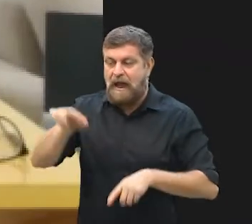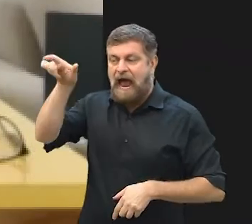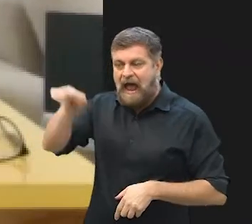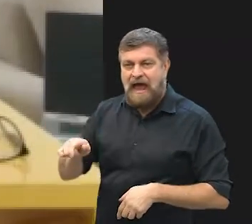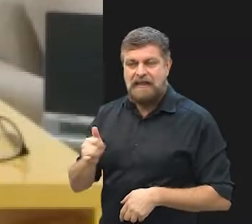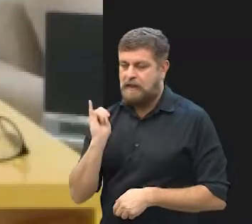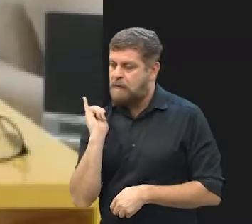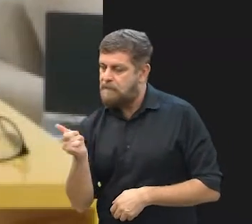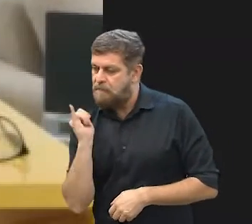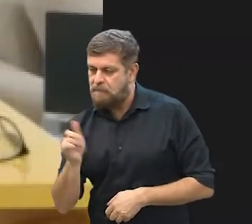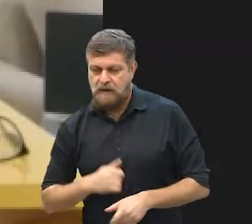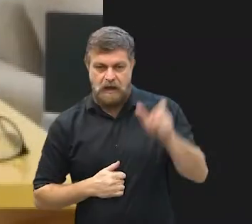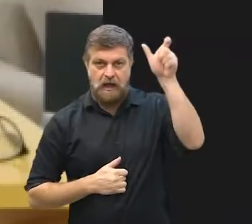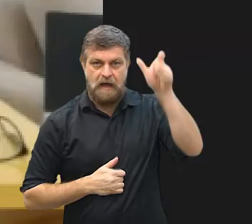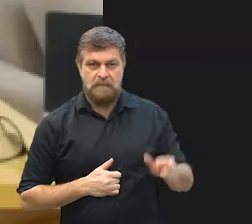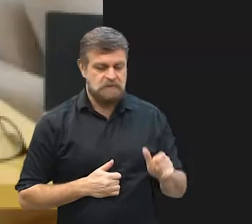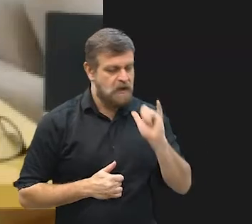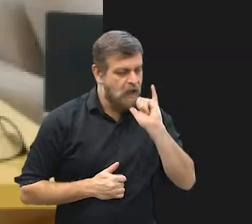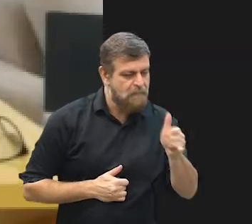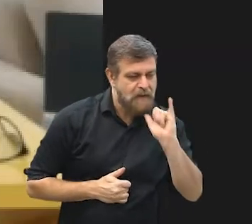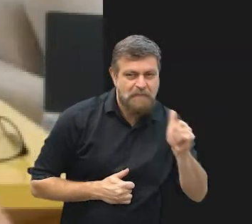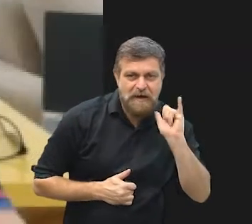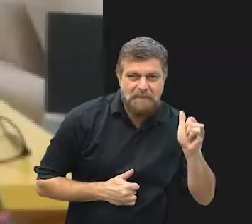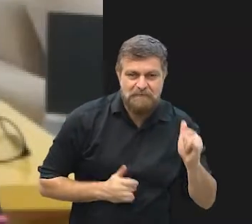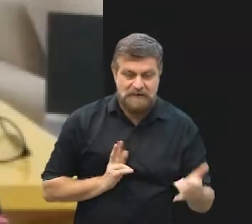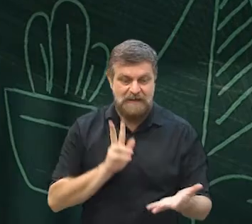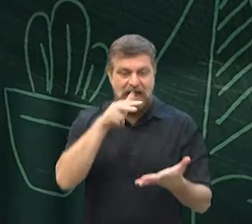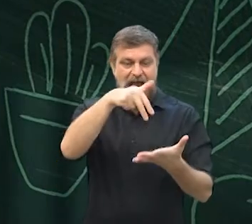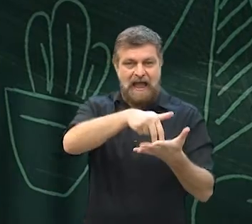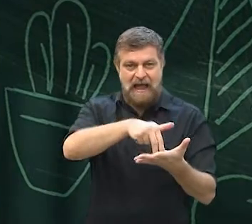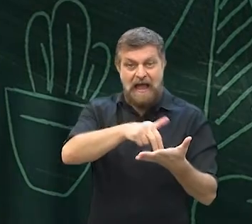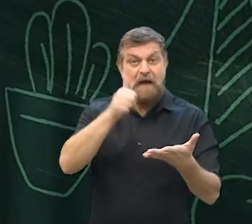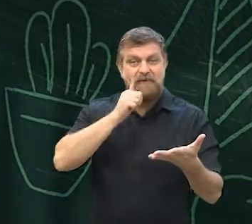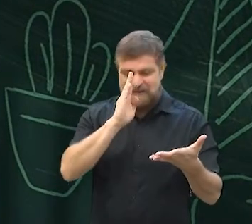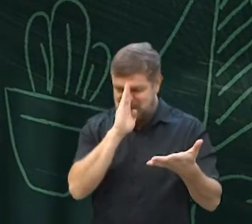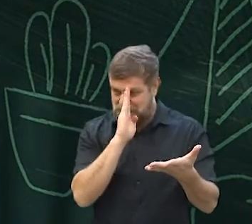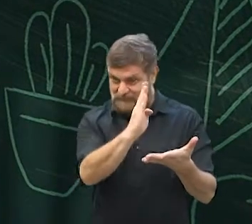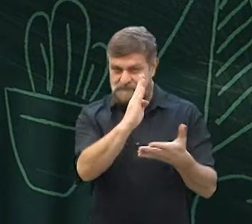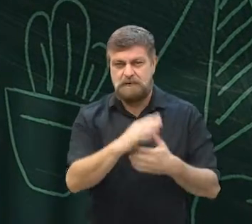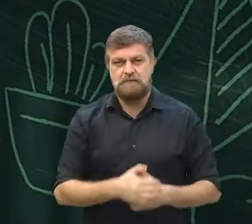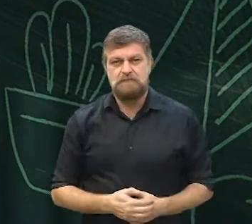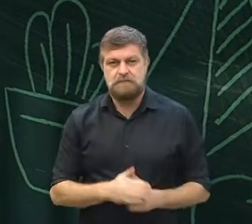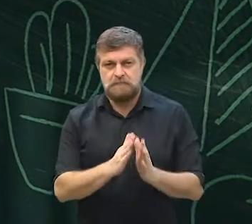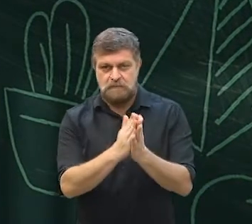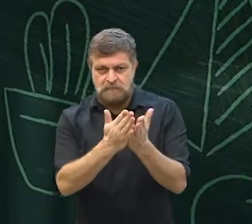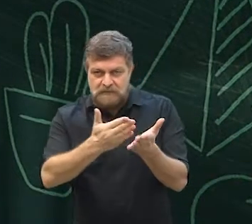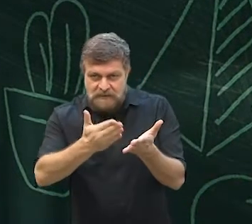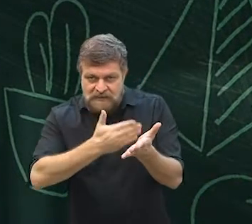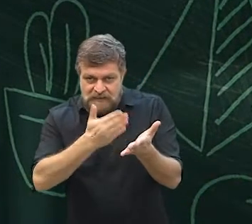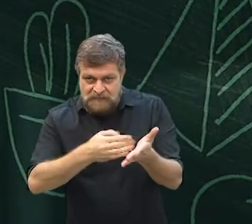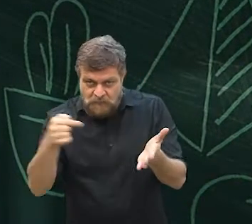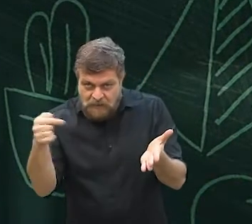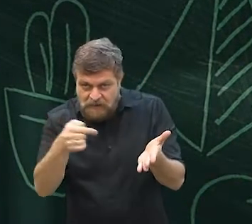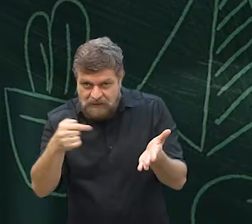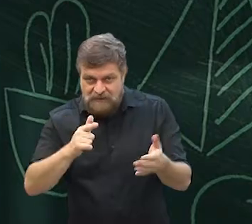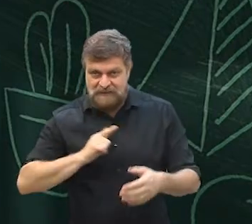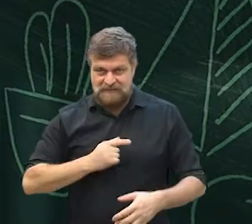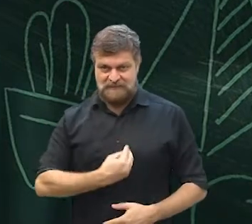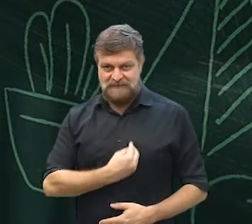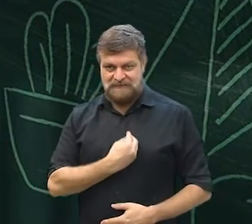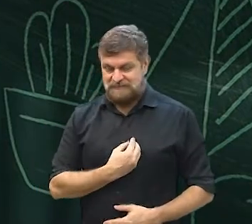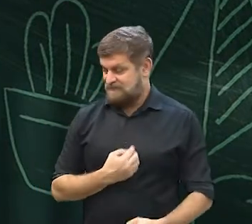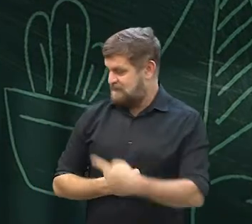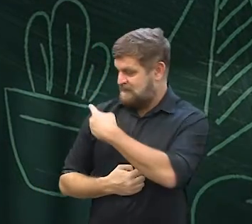narrador, outra hora é a voz da protagonista da história. Bom, e o livro é esse daí que está atrás de você, né? Se você Sim,